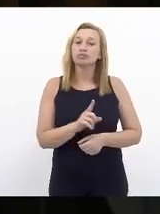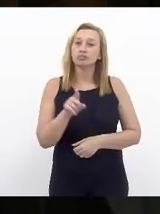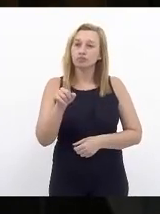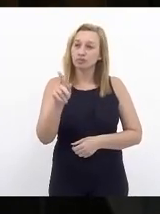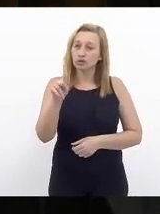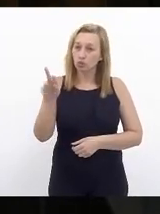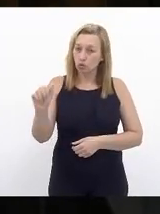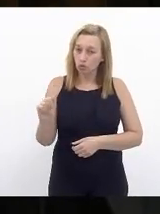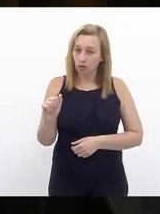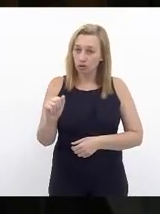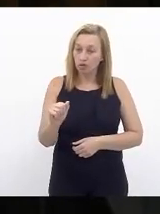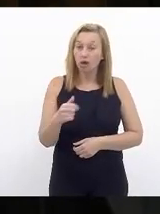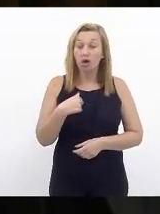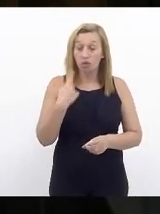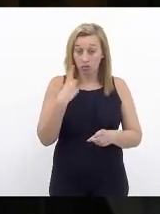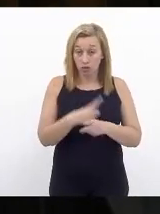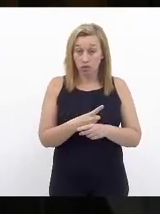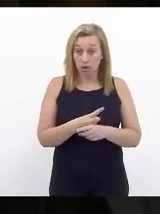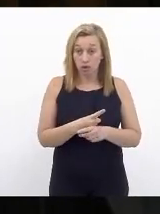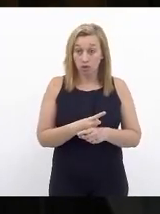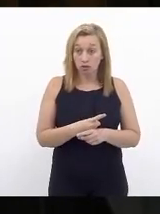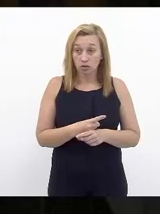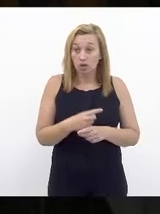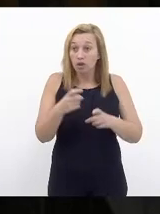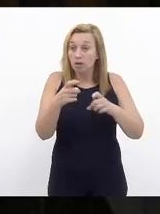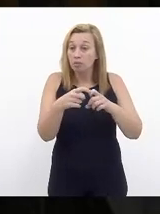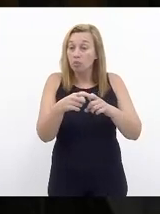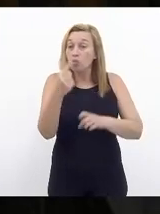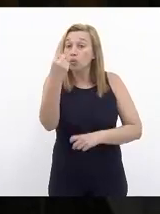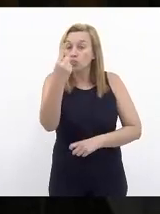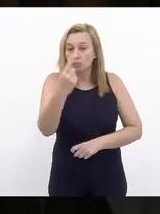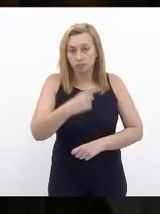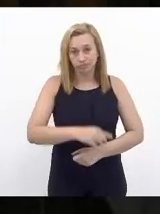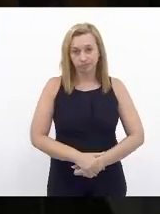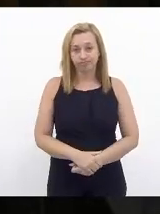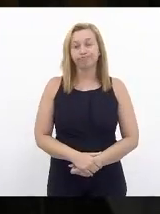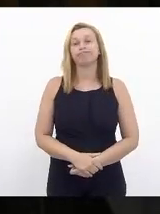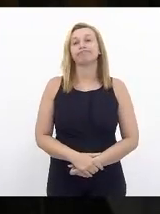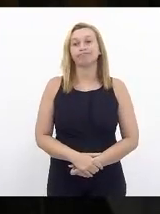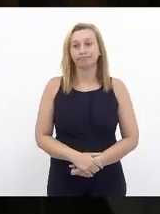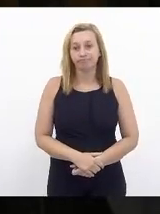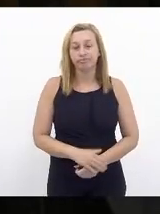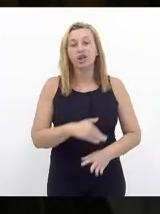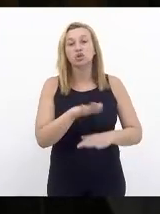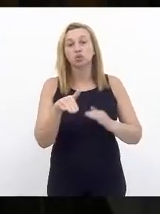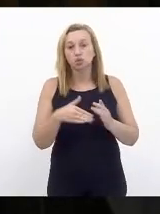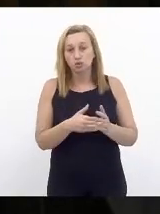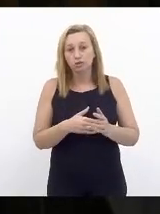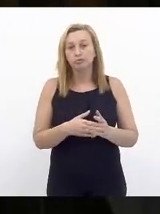unidade. E o que eu encontrei era 1 médico atendendo a população